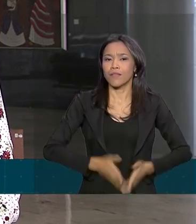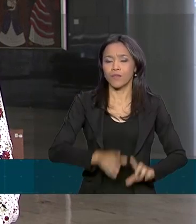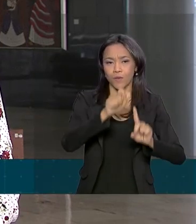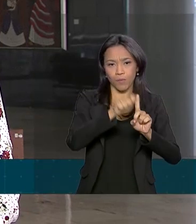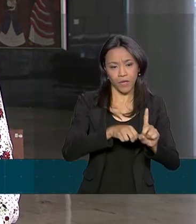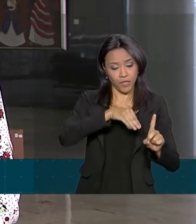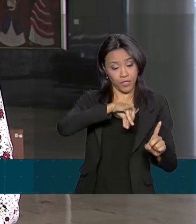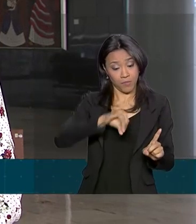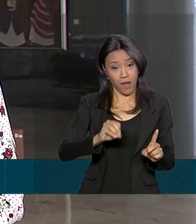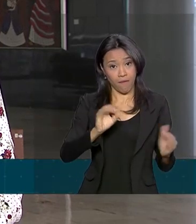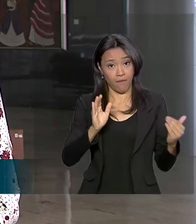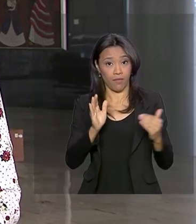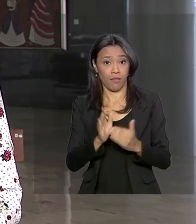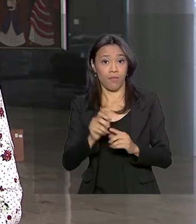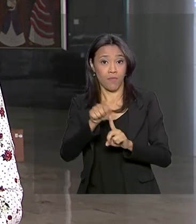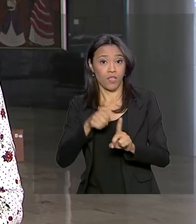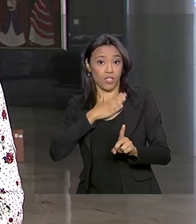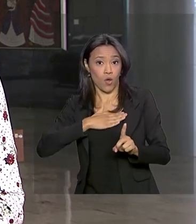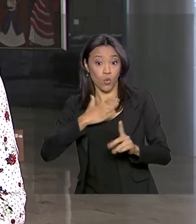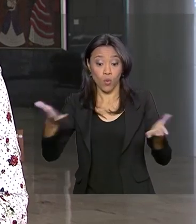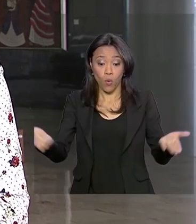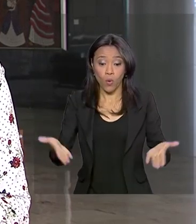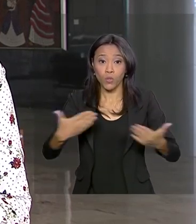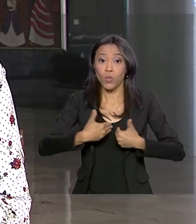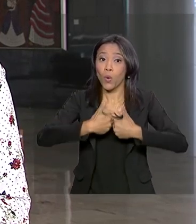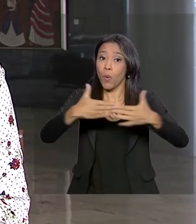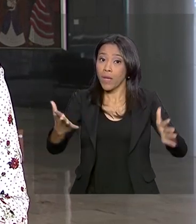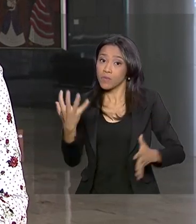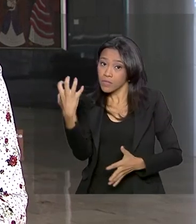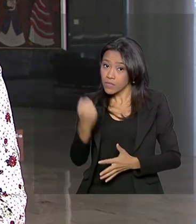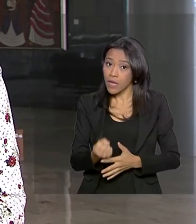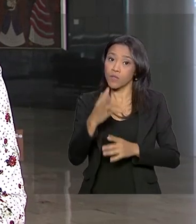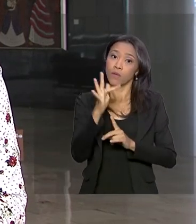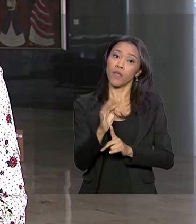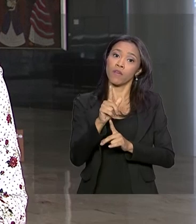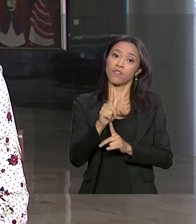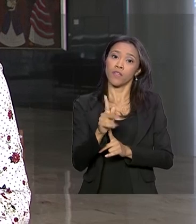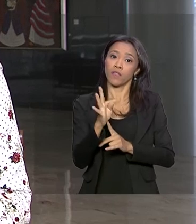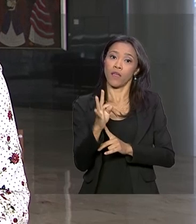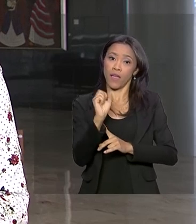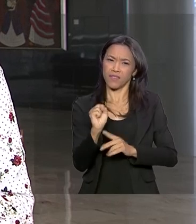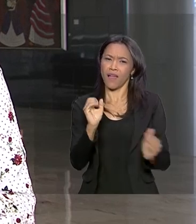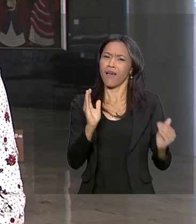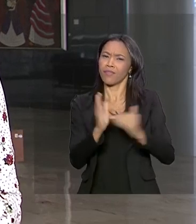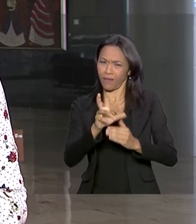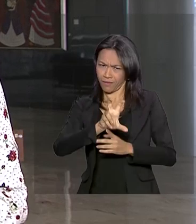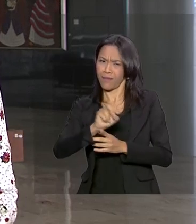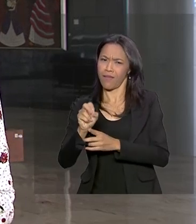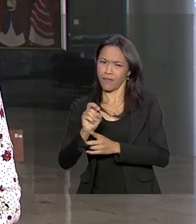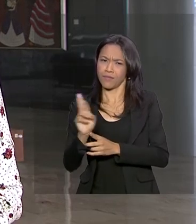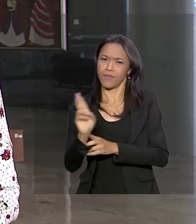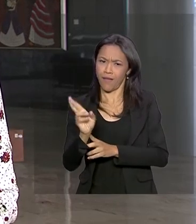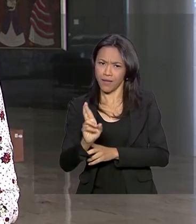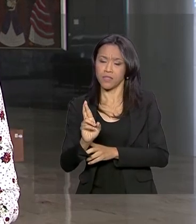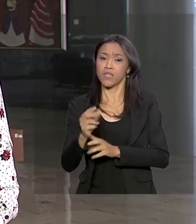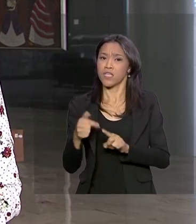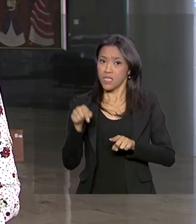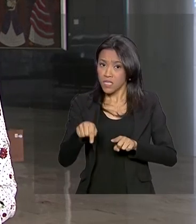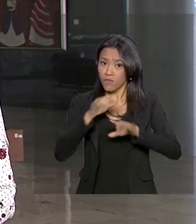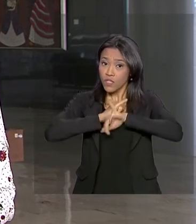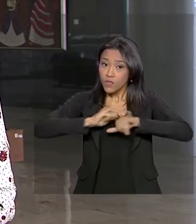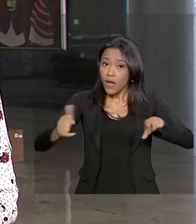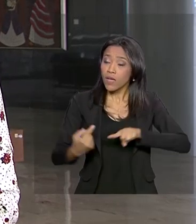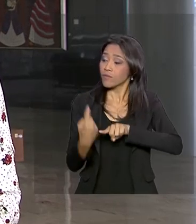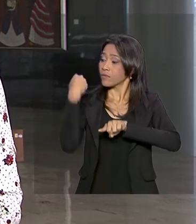agosto. Começa hoje a liberação do saque do FGTS de até 500 reais. Essa medida foi anunciada em julho